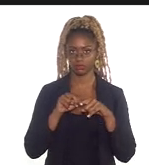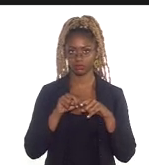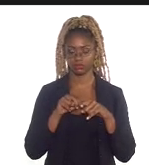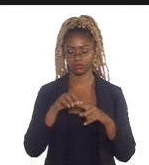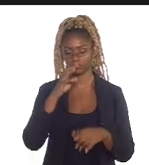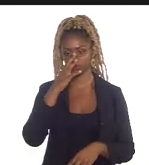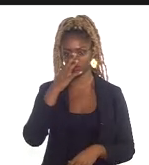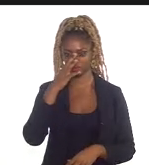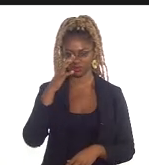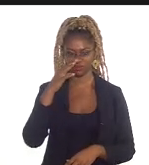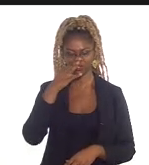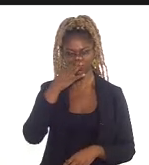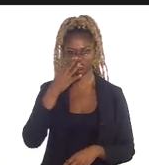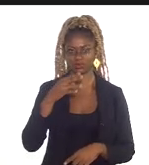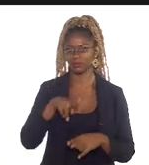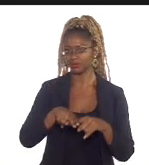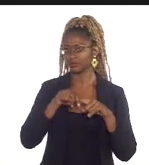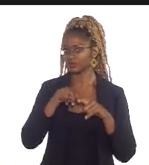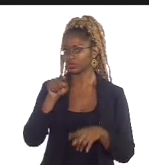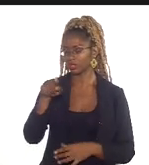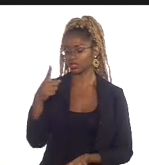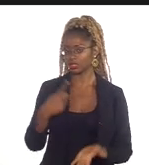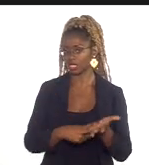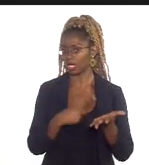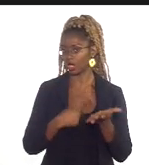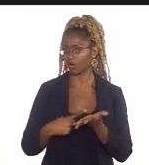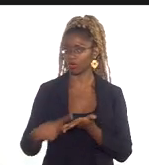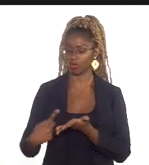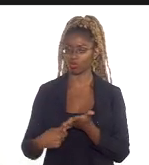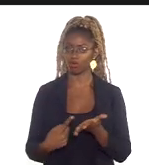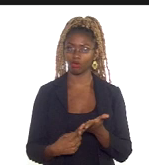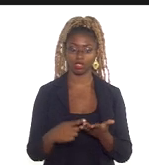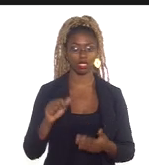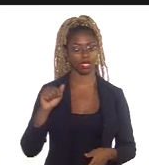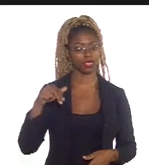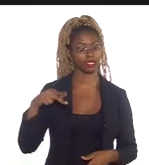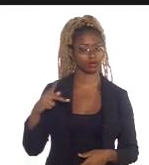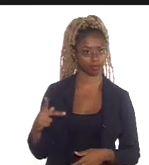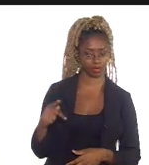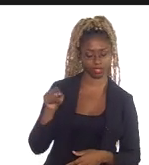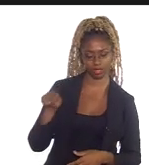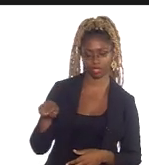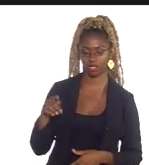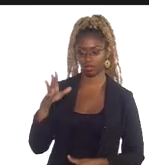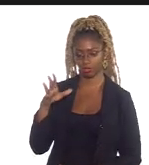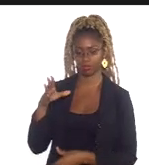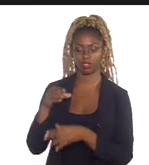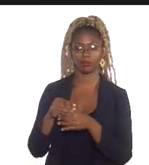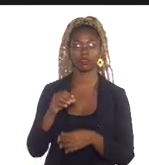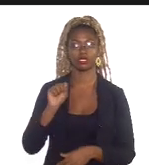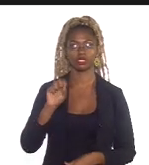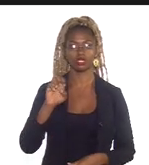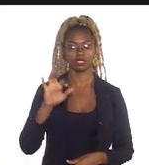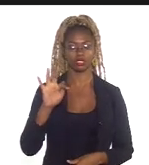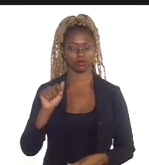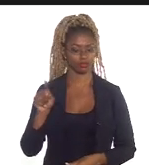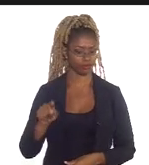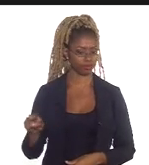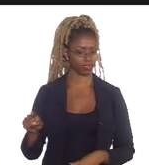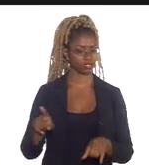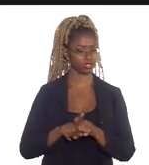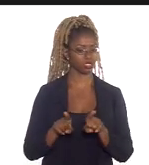A razão desse acordo é que a ANP complementa a Cefaz e a